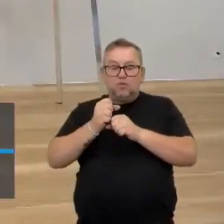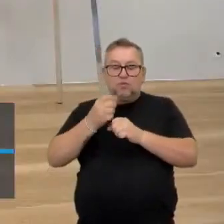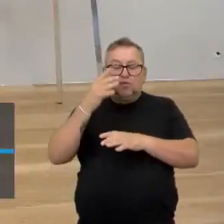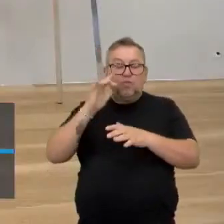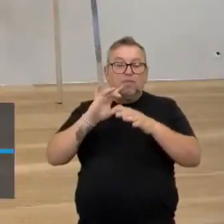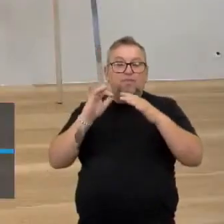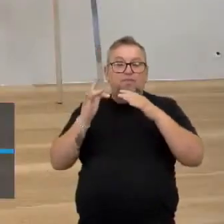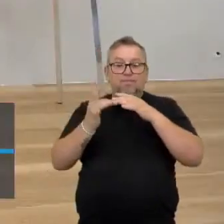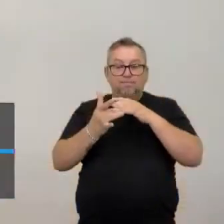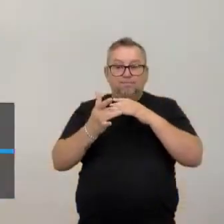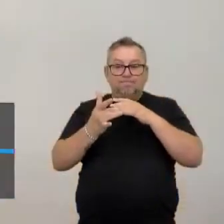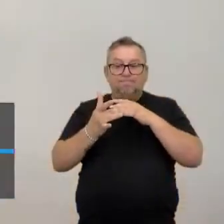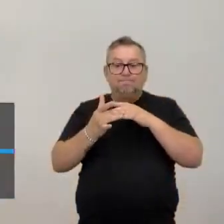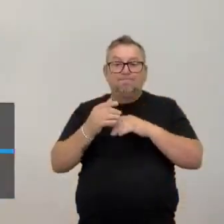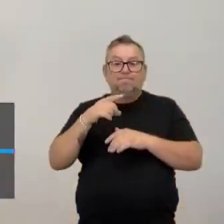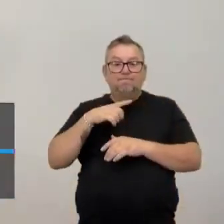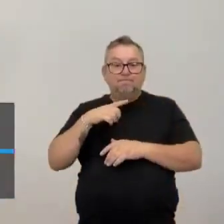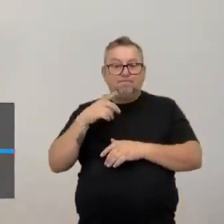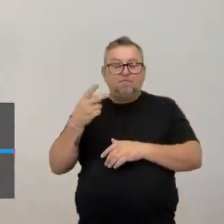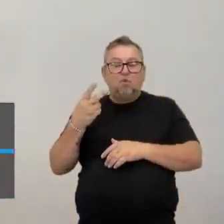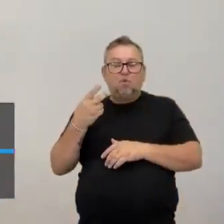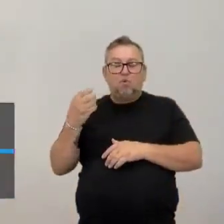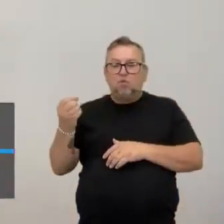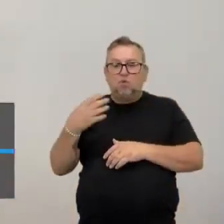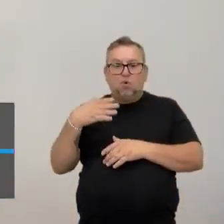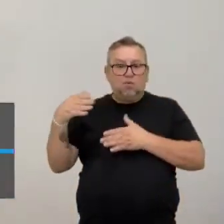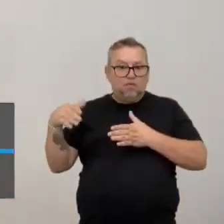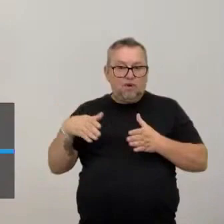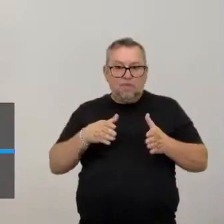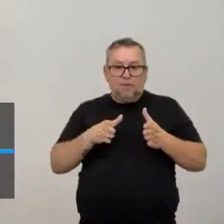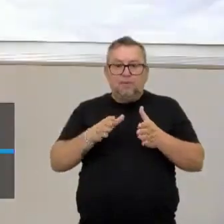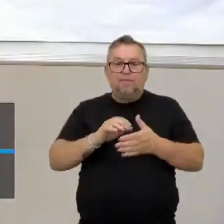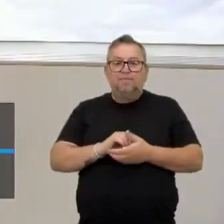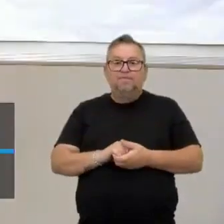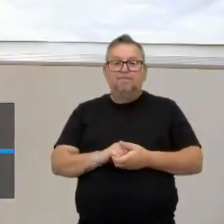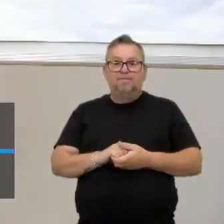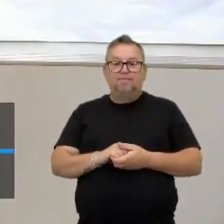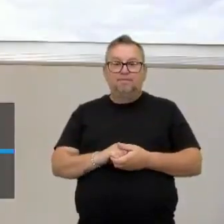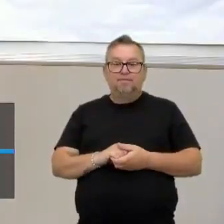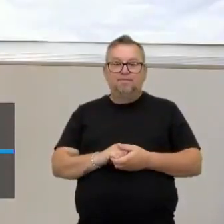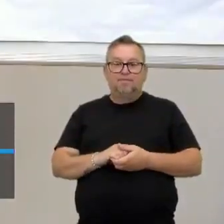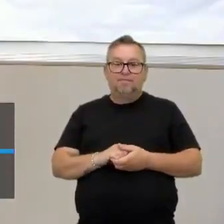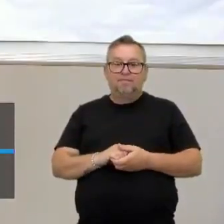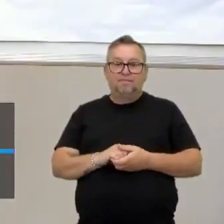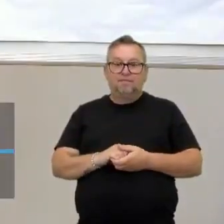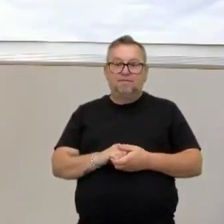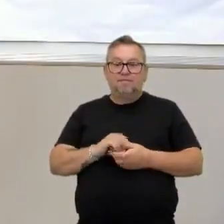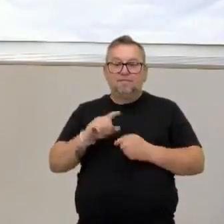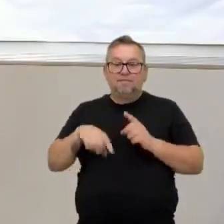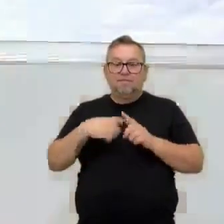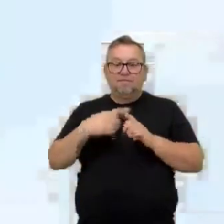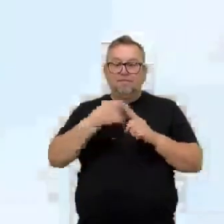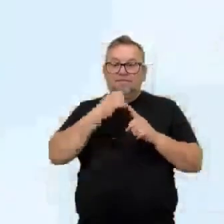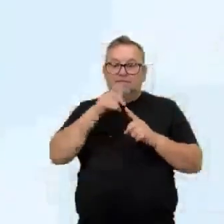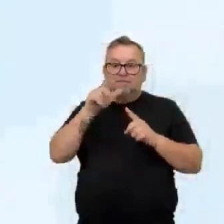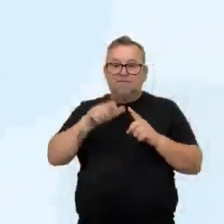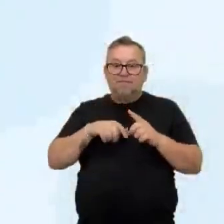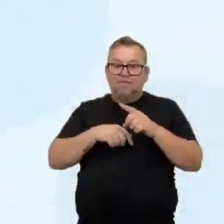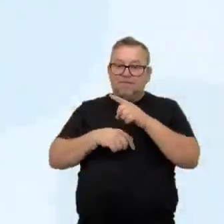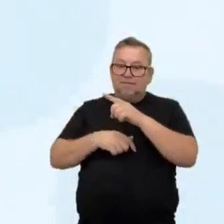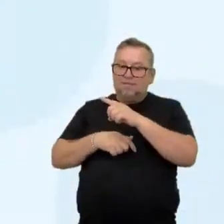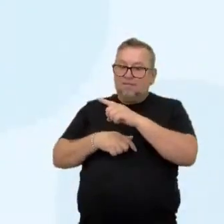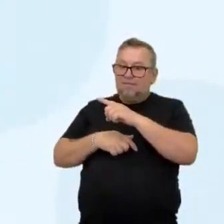tudo mais, e ela começa a ter um novo viés. Isso é bacana da gente perceber também. Sim. Aqui mais um exemplo na tela para vocês